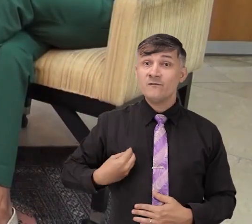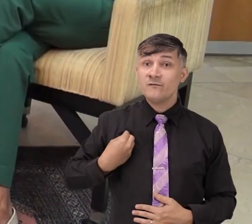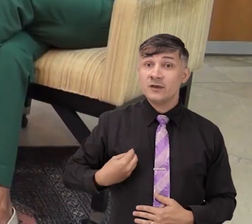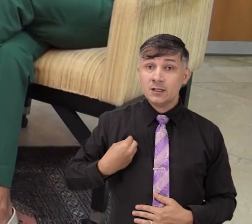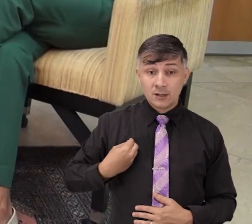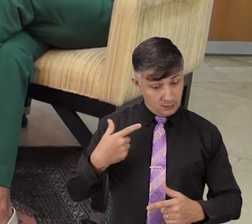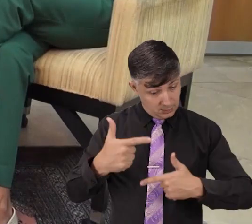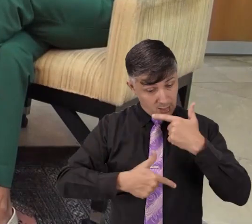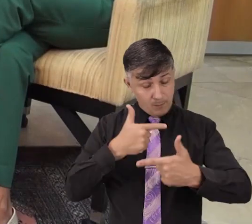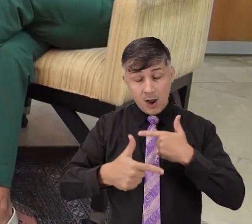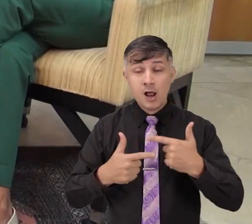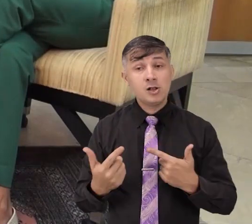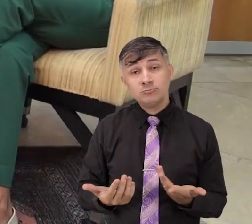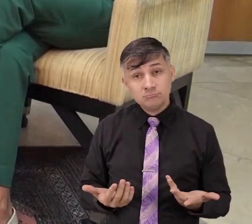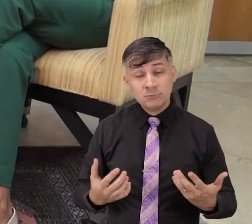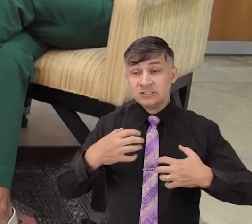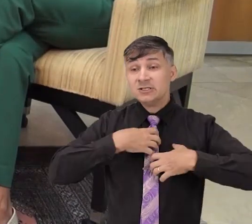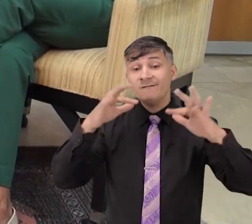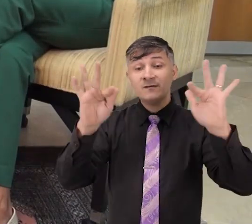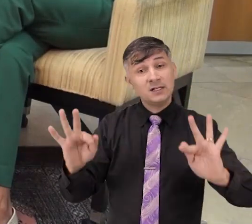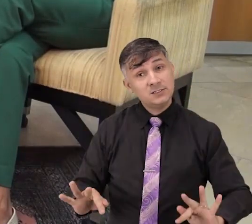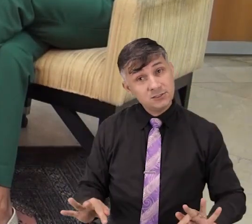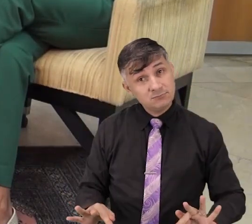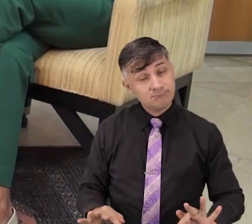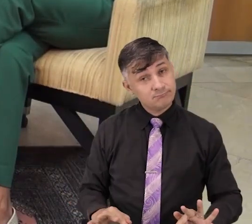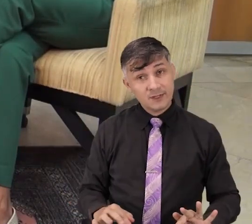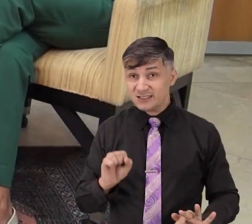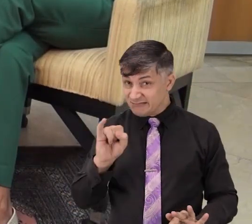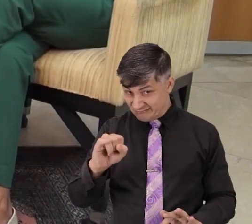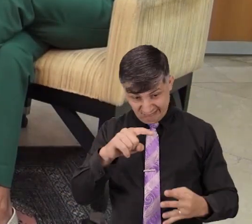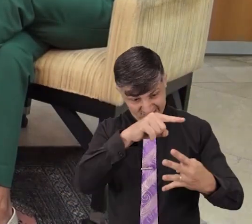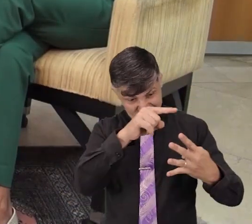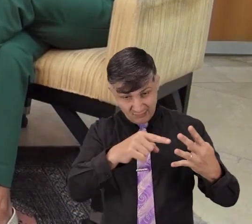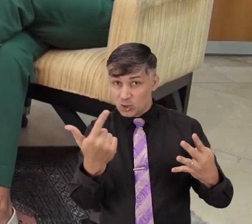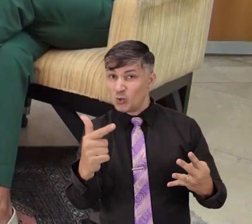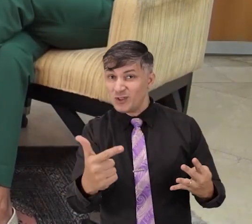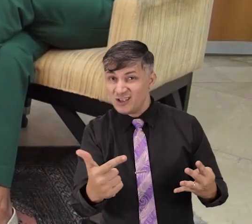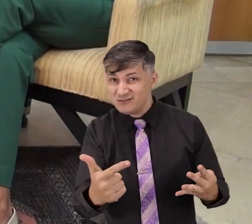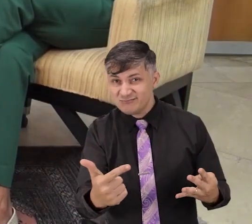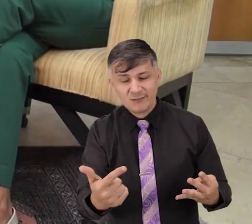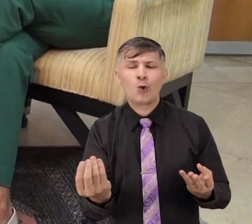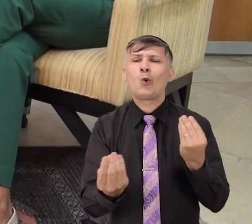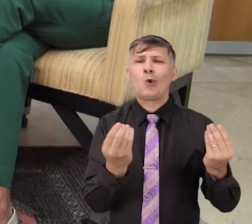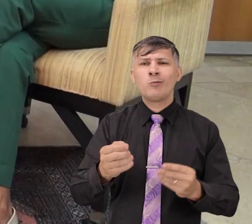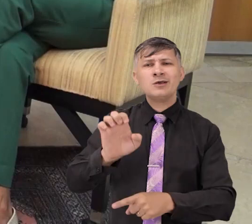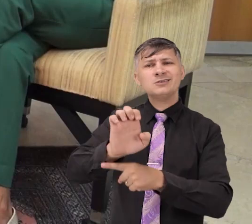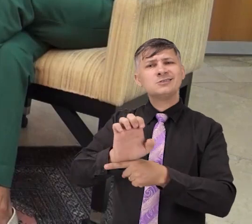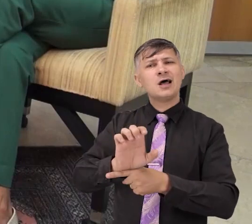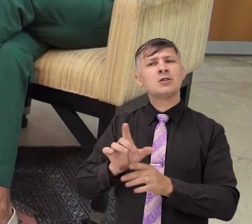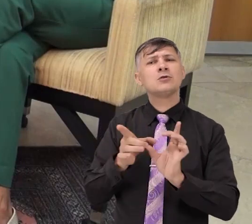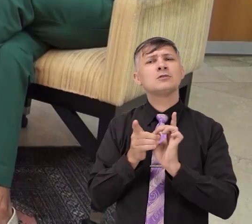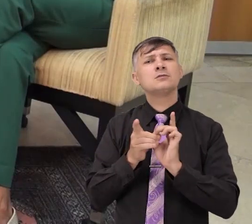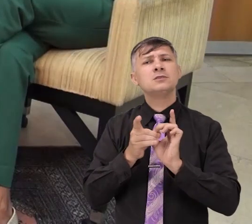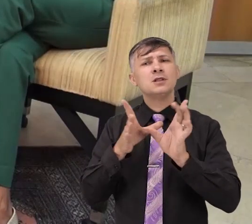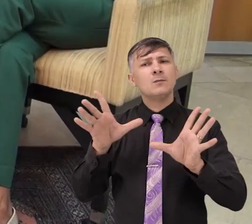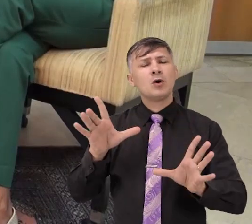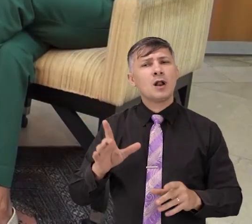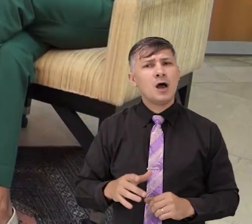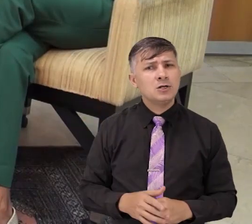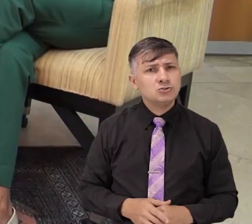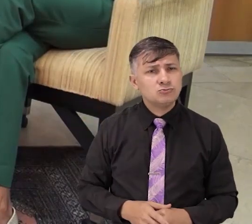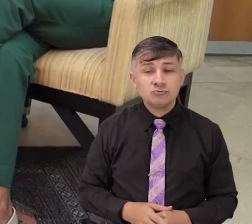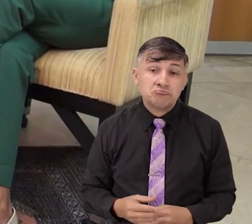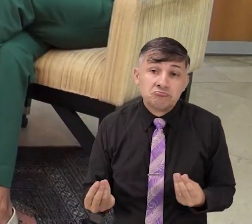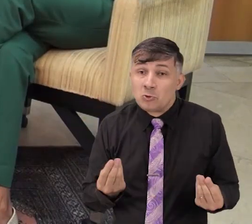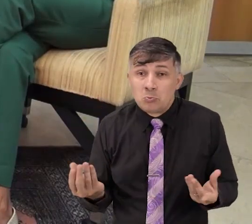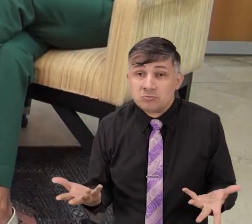trabalho. Com certeza. Com certeza. Sem isso, não tem Estado Democrático de Direito. Perfeito. Né? Perfeito. Então, eu acho